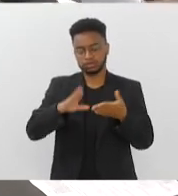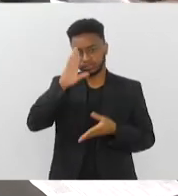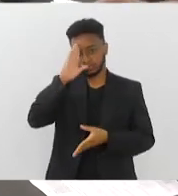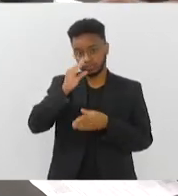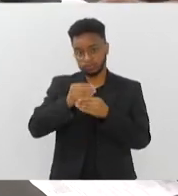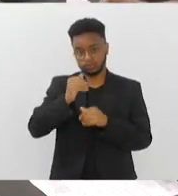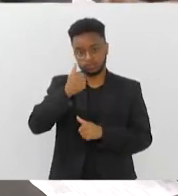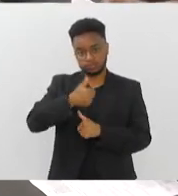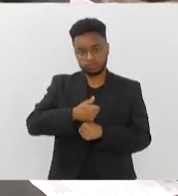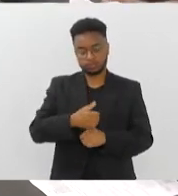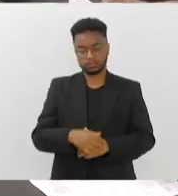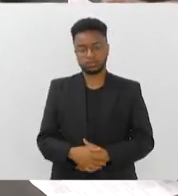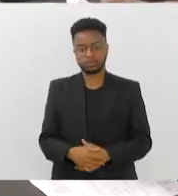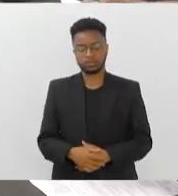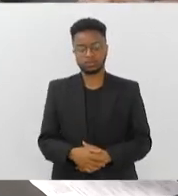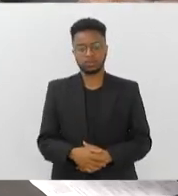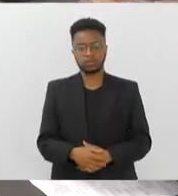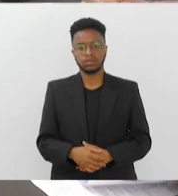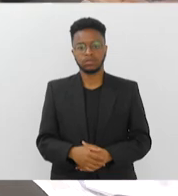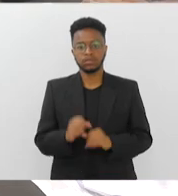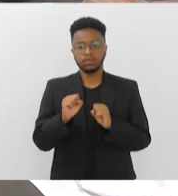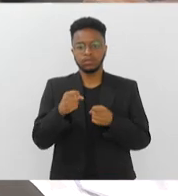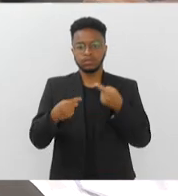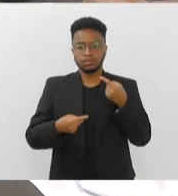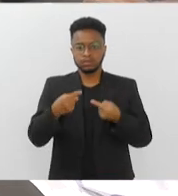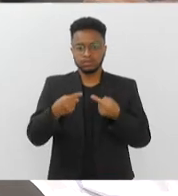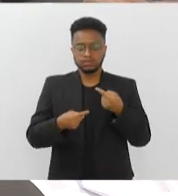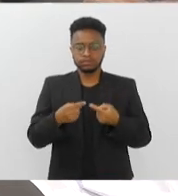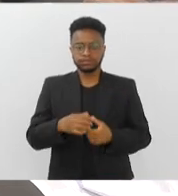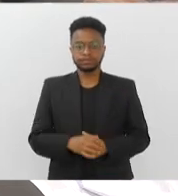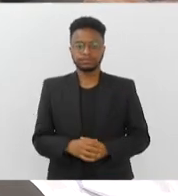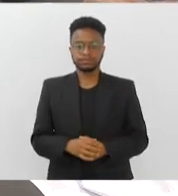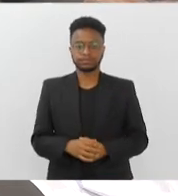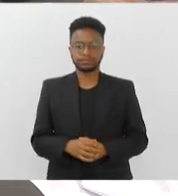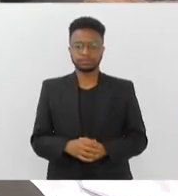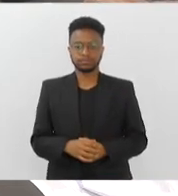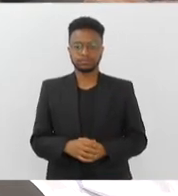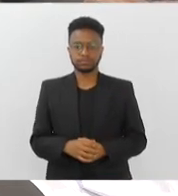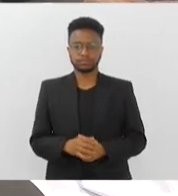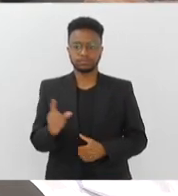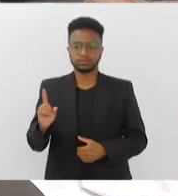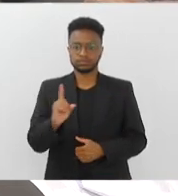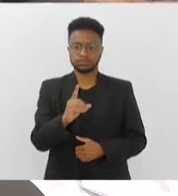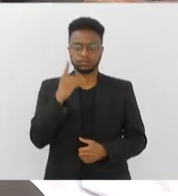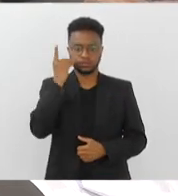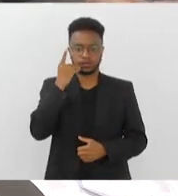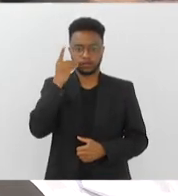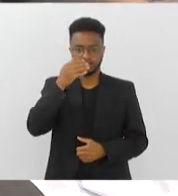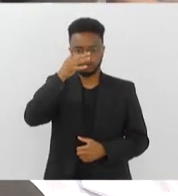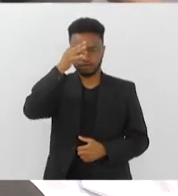por substitutivo. Em discussão. Vai discutir, deputado Fred?